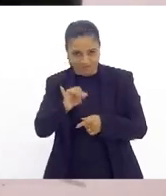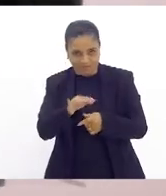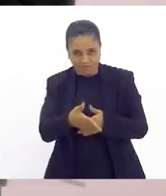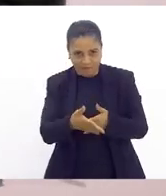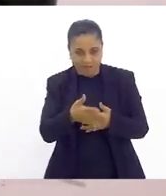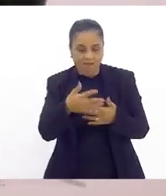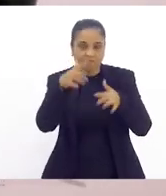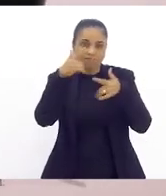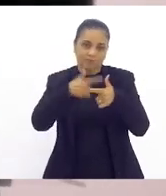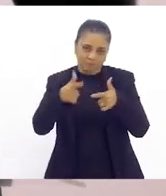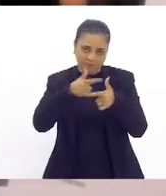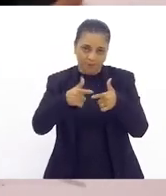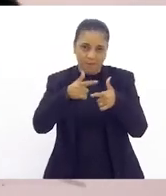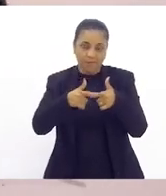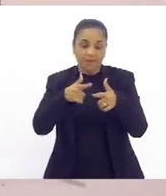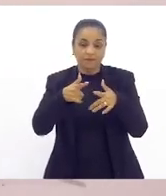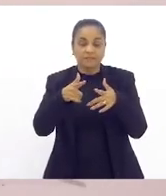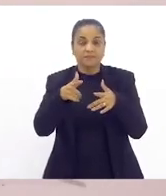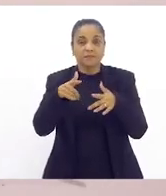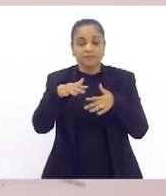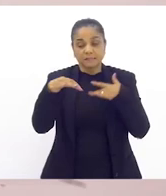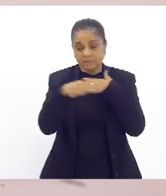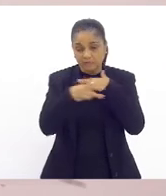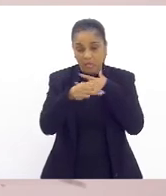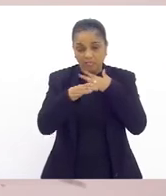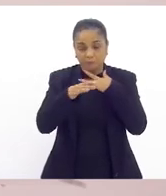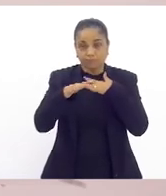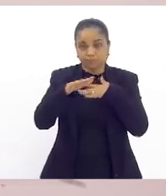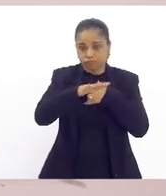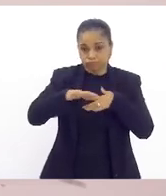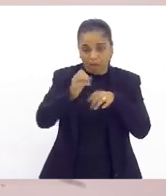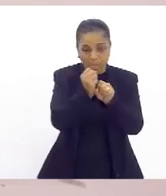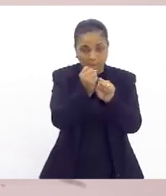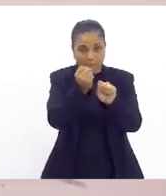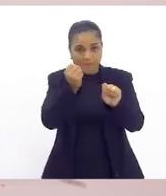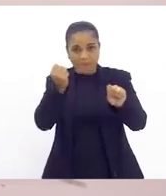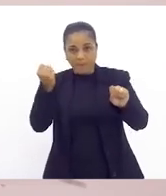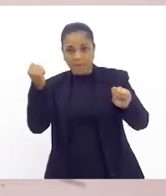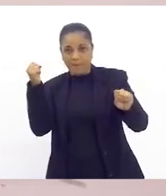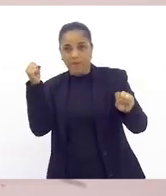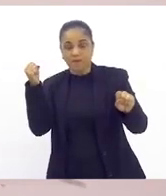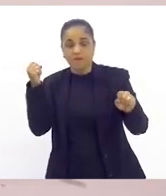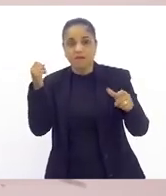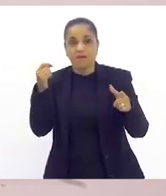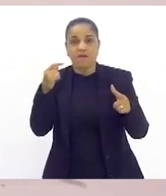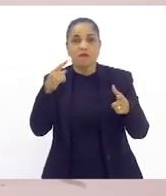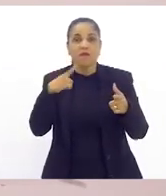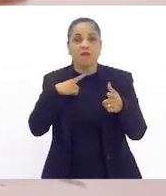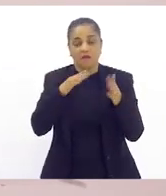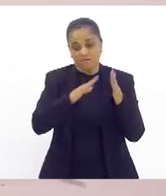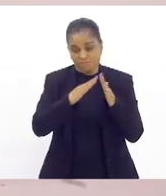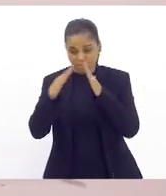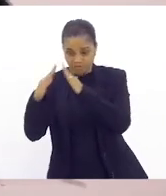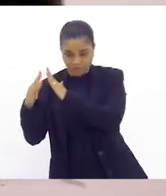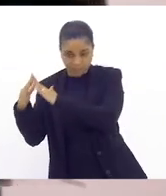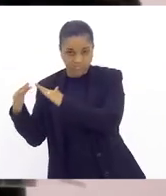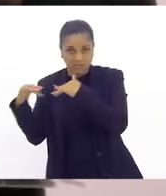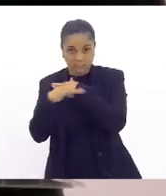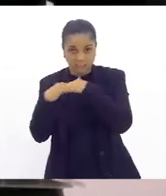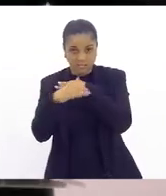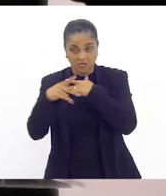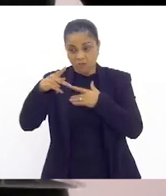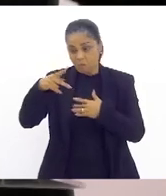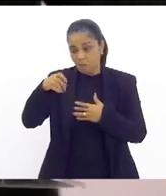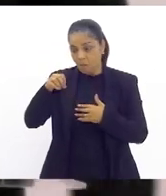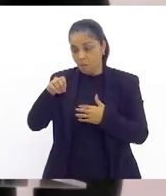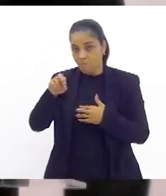é tem um território muito extenso muito é uma área muito aberta a nossa cidade vizinha que é porto real é